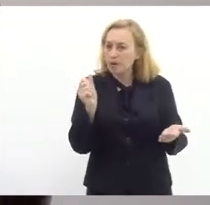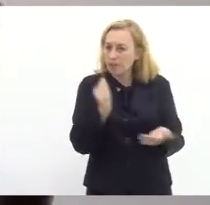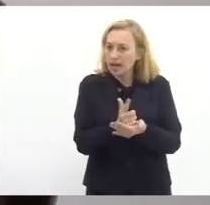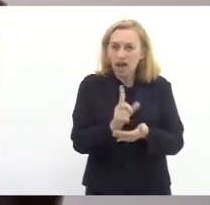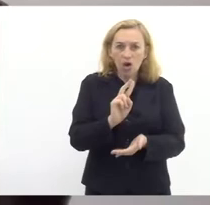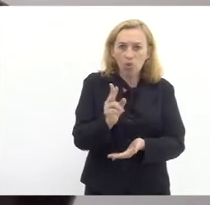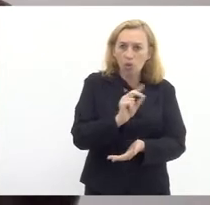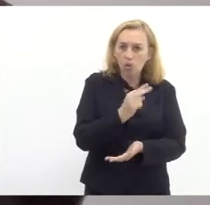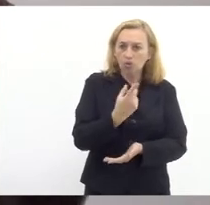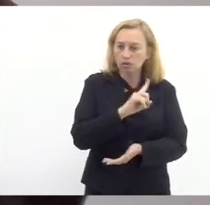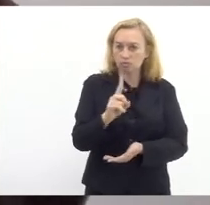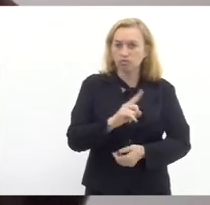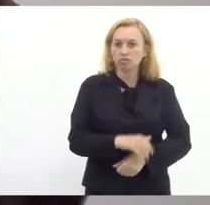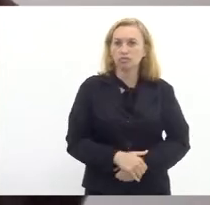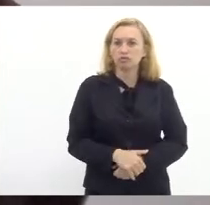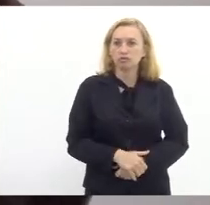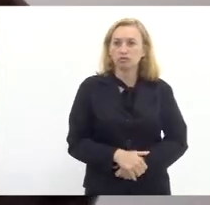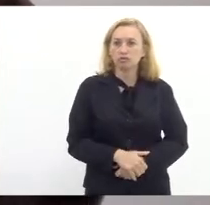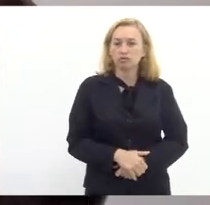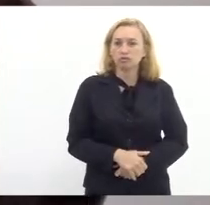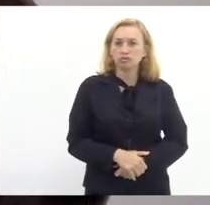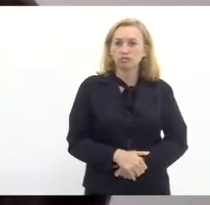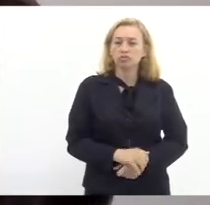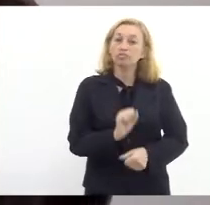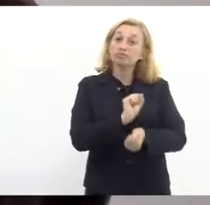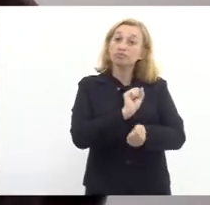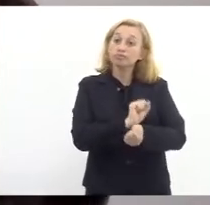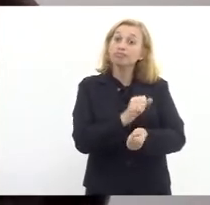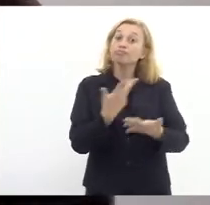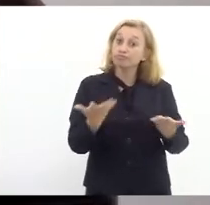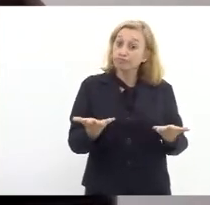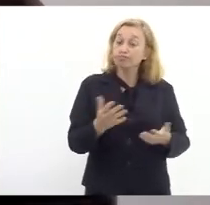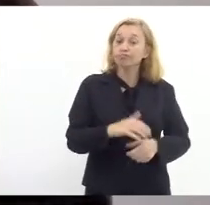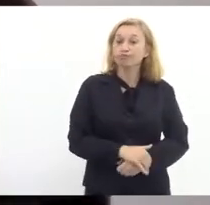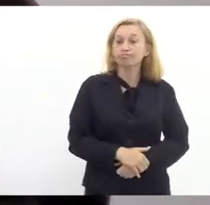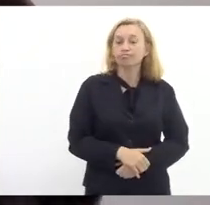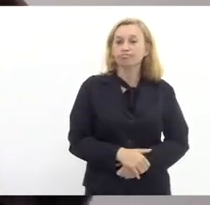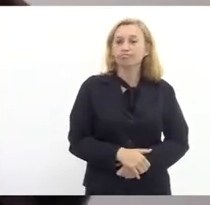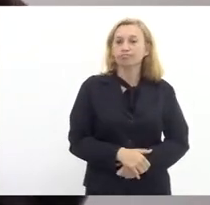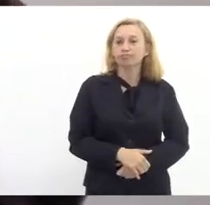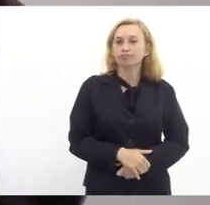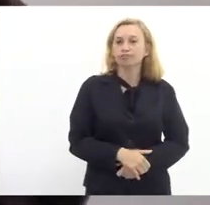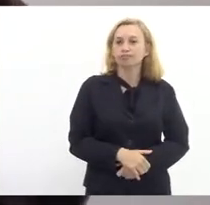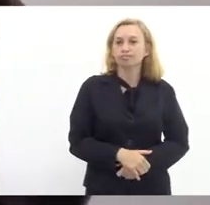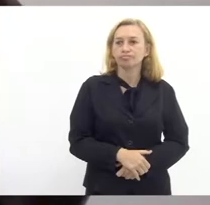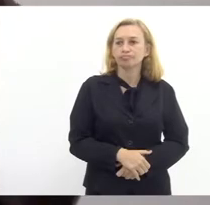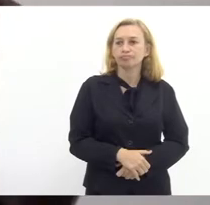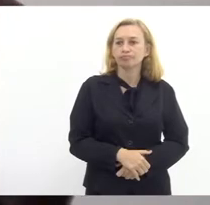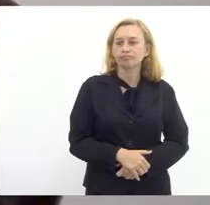dívida ativa, né? E aí, quem sabe, aguardando, né, pendências, né?